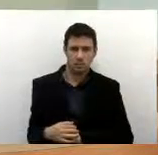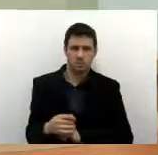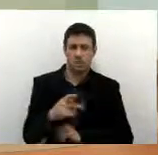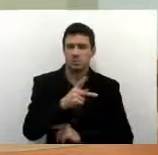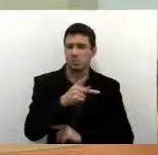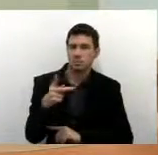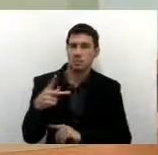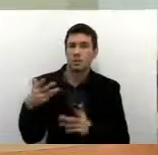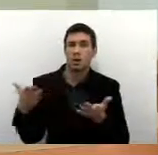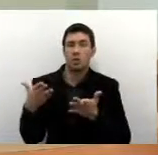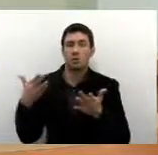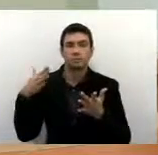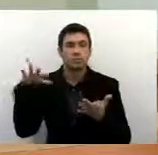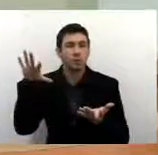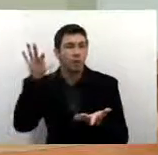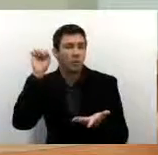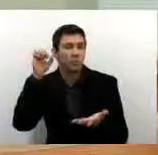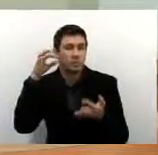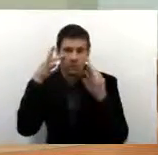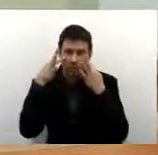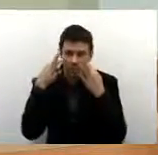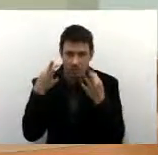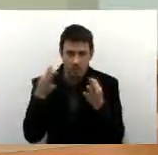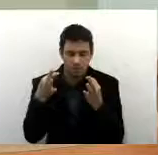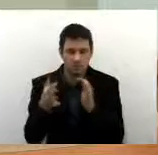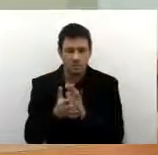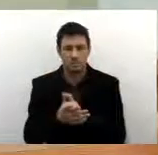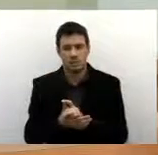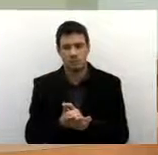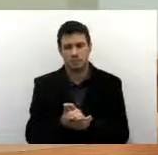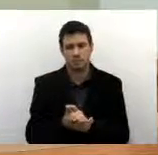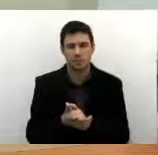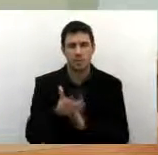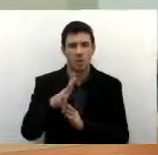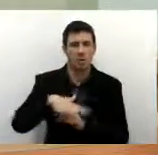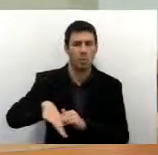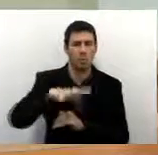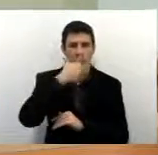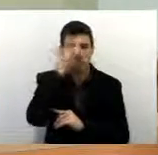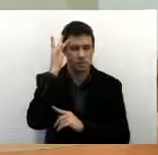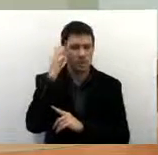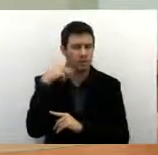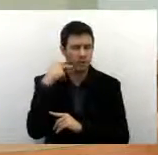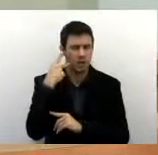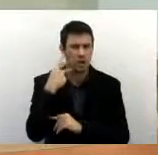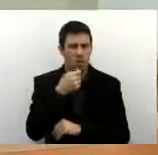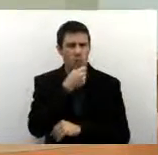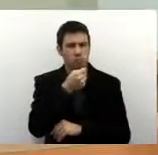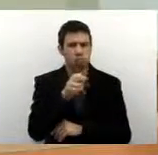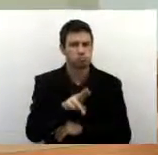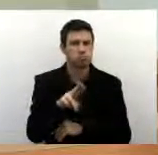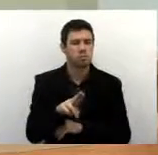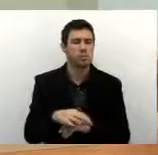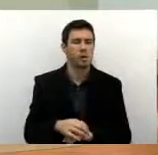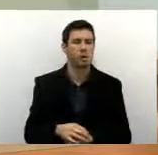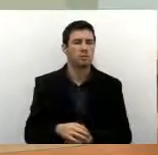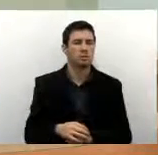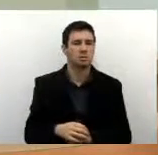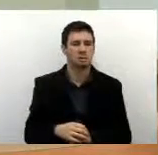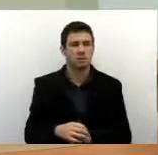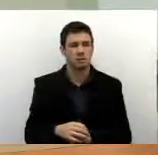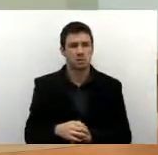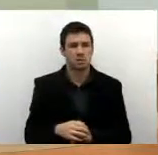ouvindo aqui atentamente o vereador Geraldo e os outros vereadores que fizeram uso da palavra, em dizer